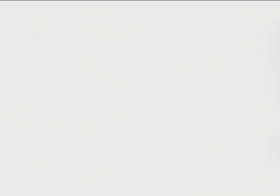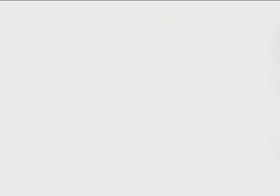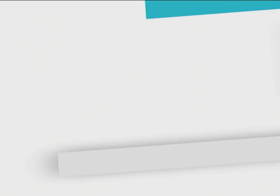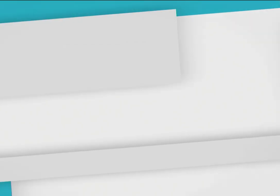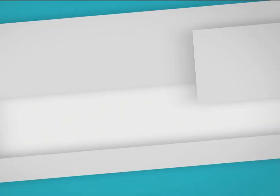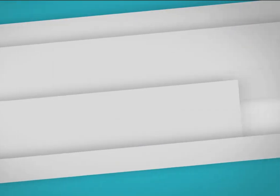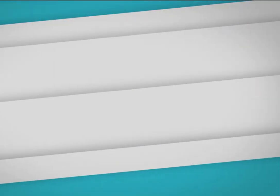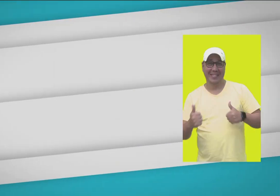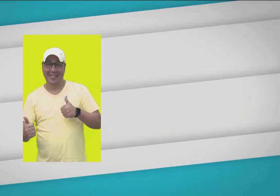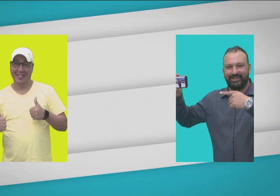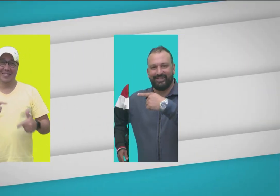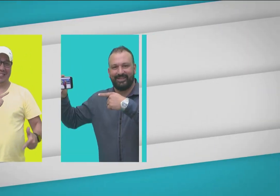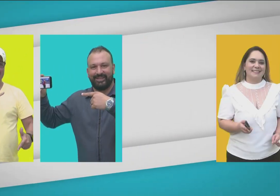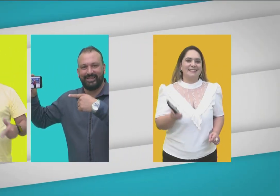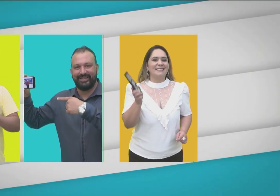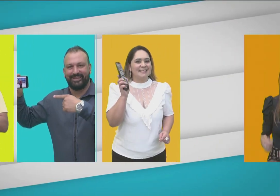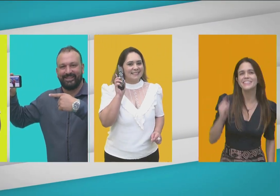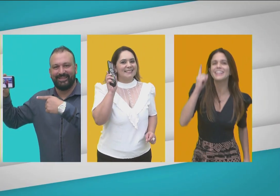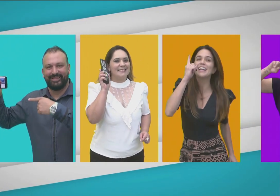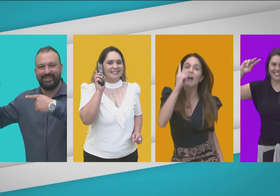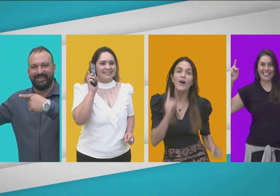3919-1100.